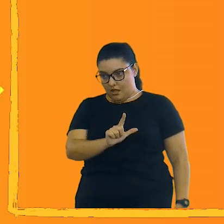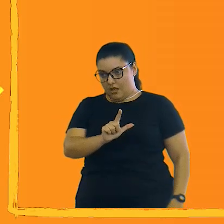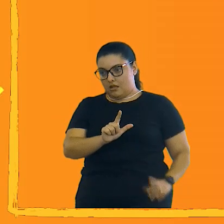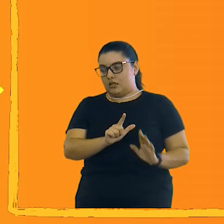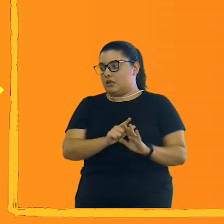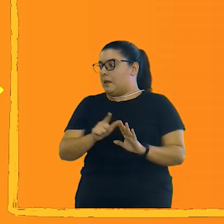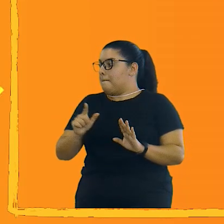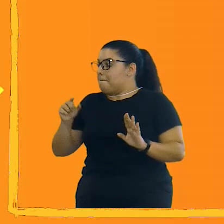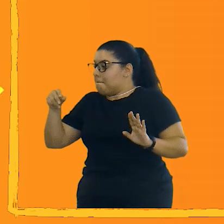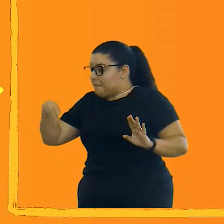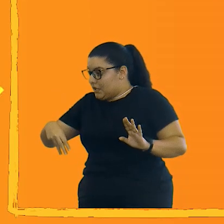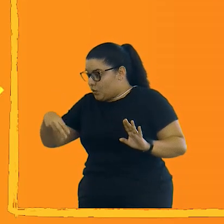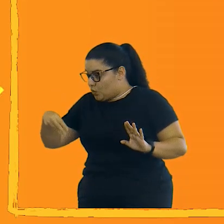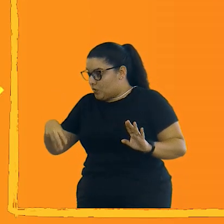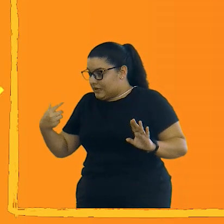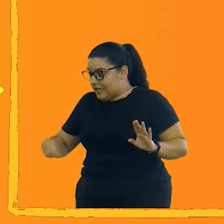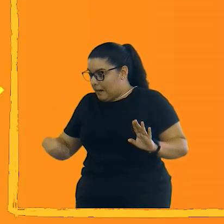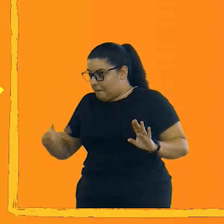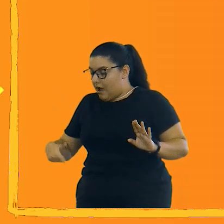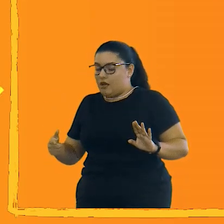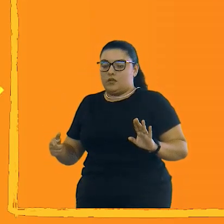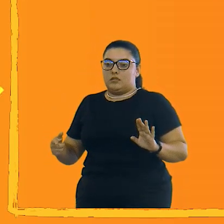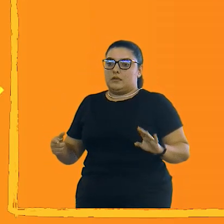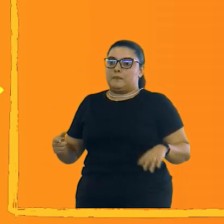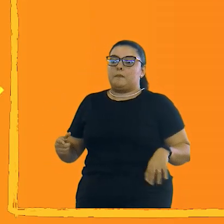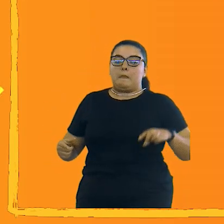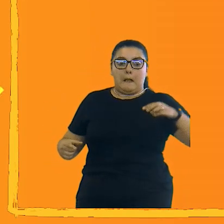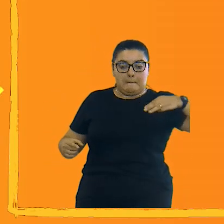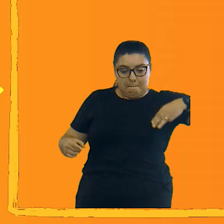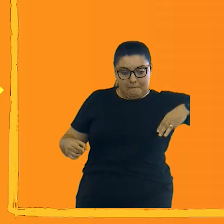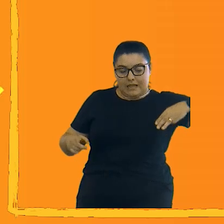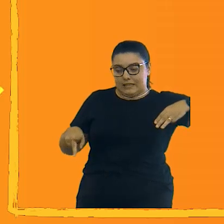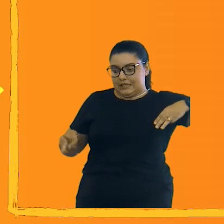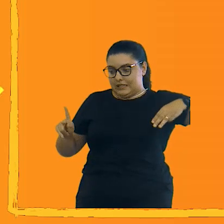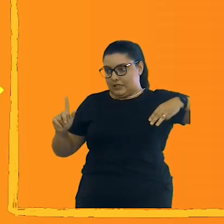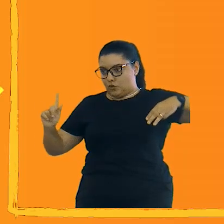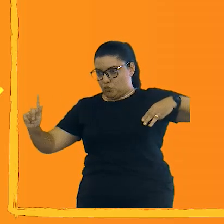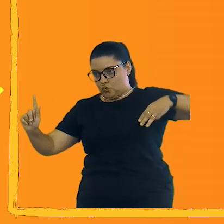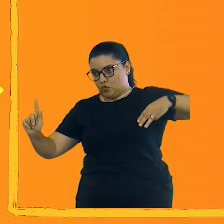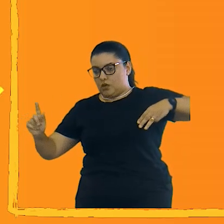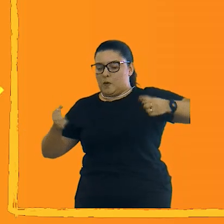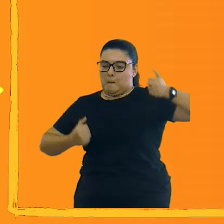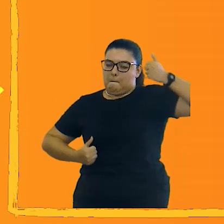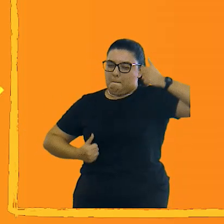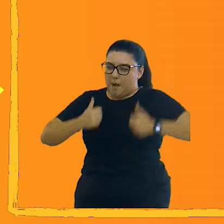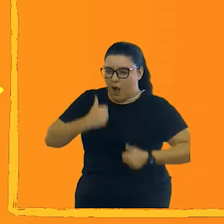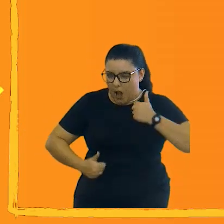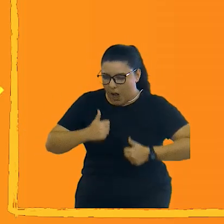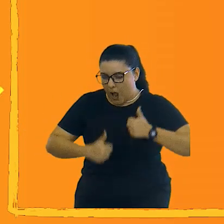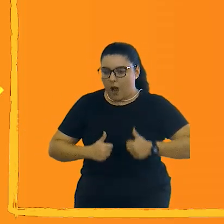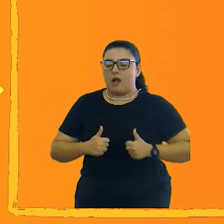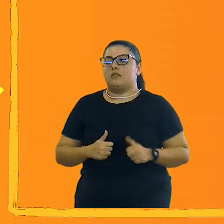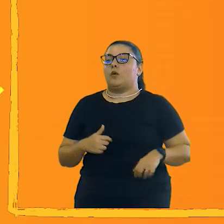por minuto e a massa em quilograma do Atleta correndo essa